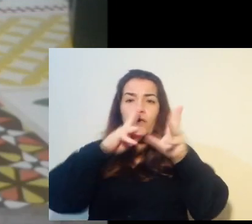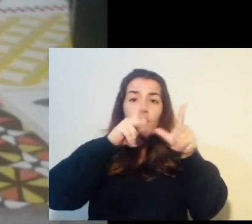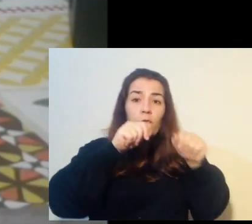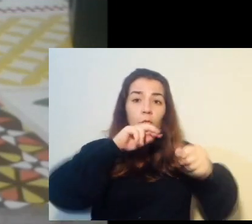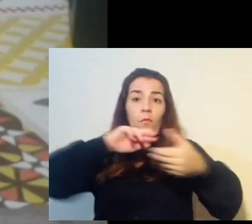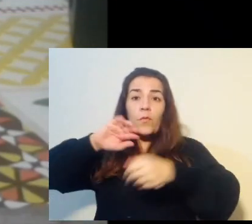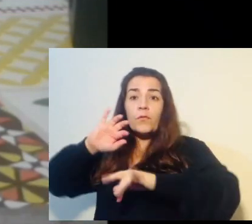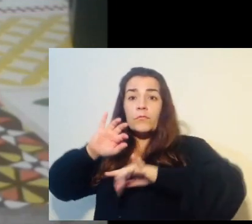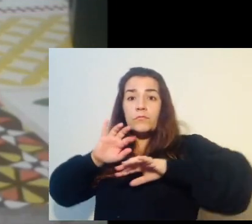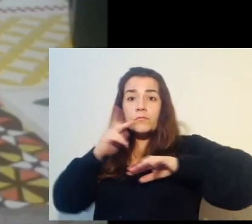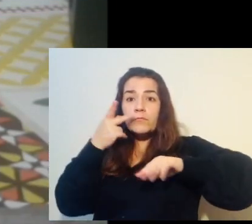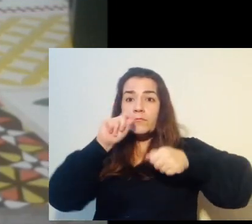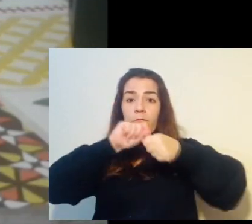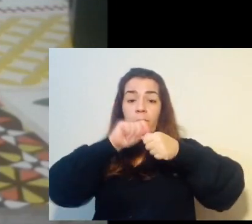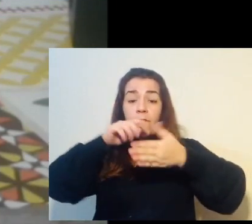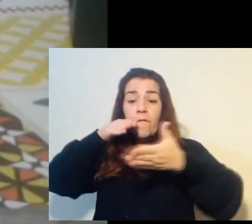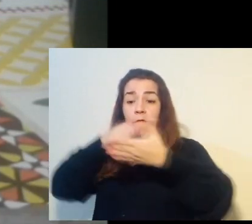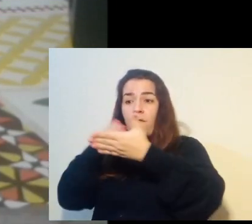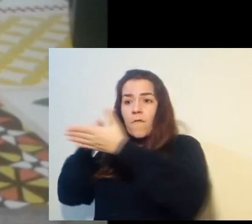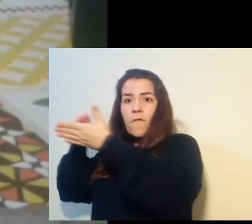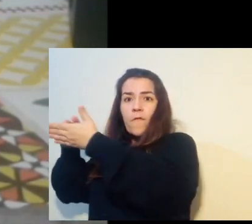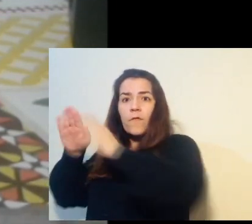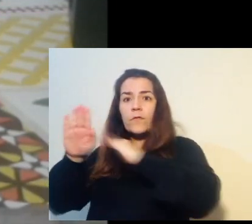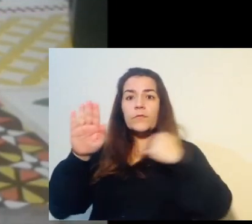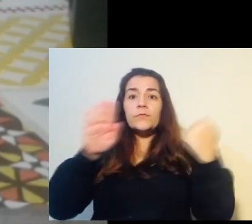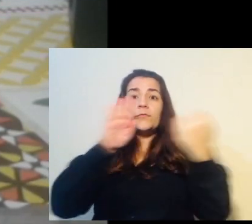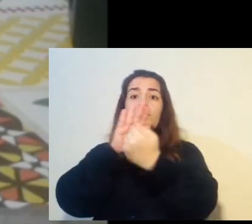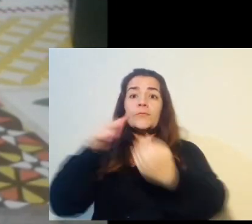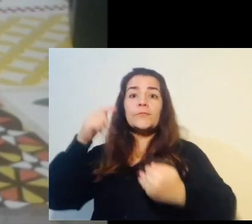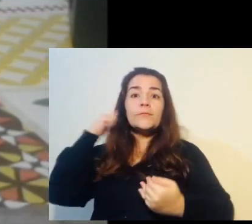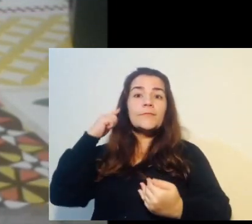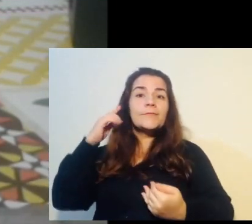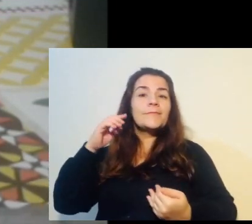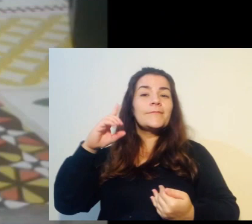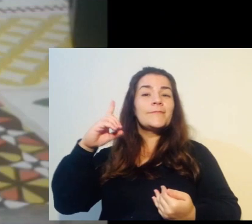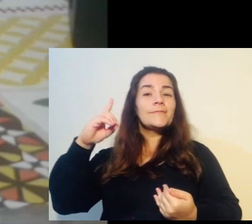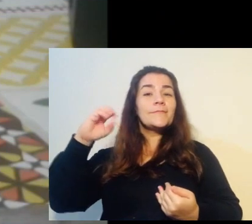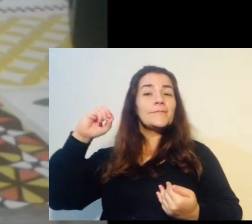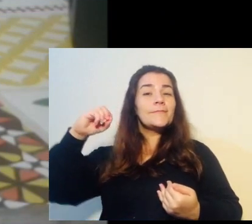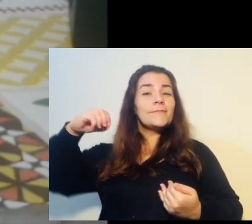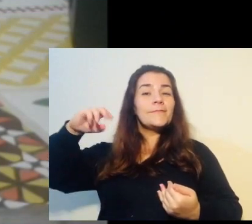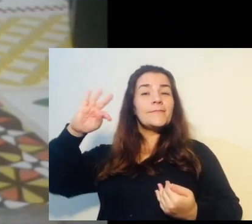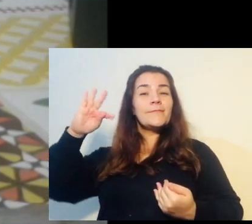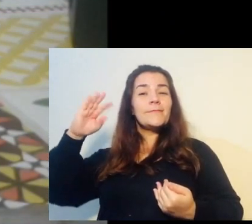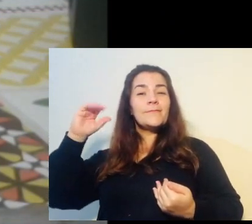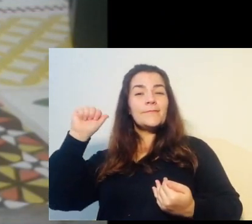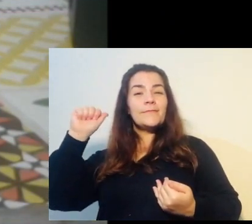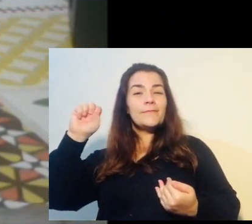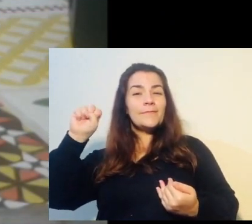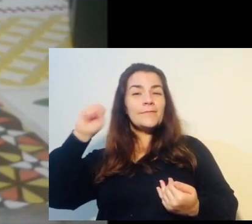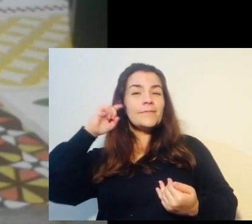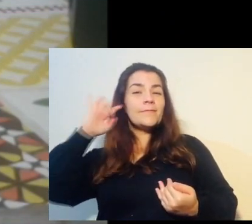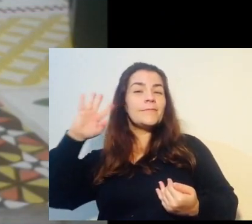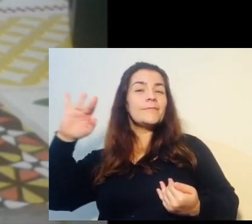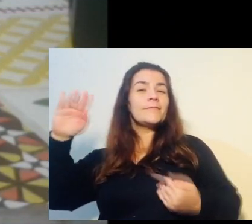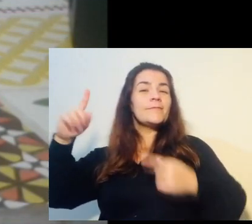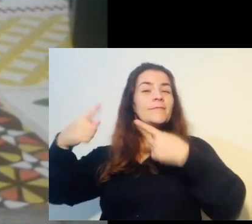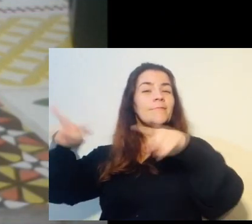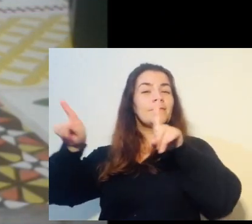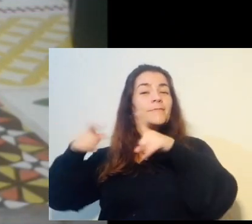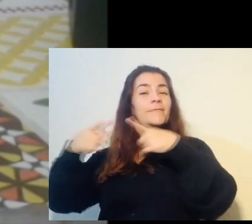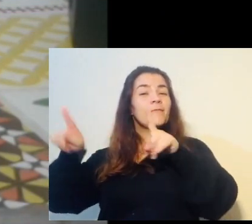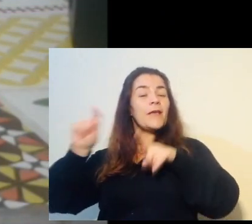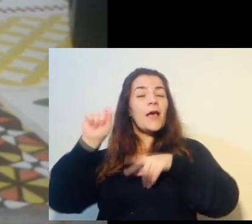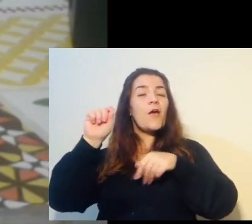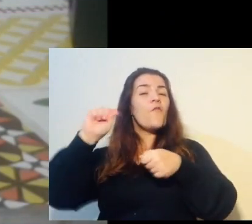6 buracos da digitação, que vão dar as nossas notas musicais. Certo? Então, agora, o que